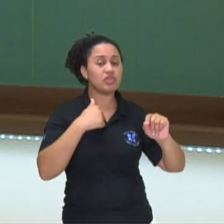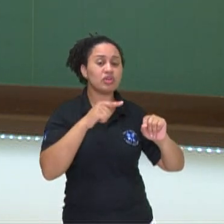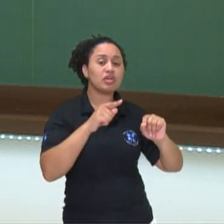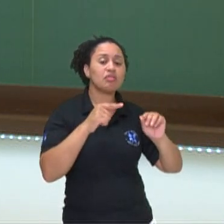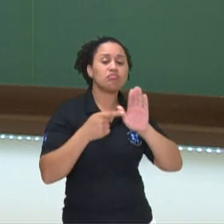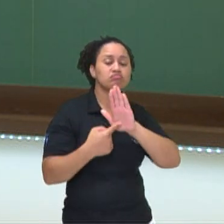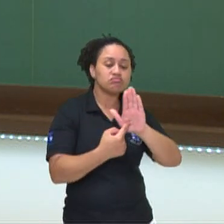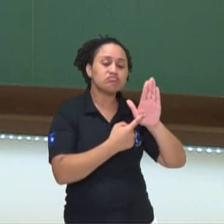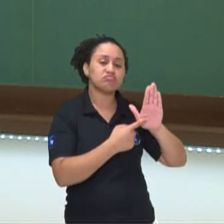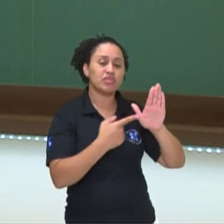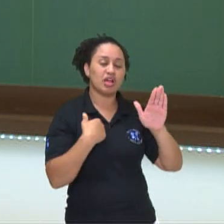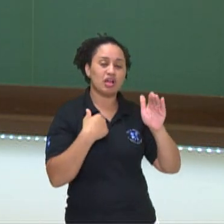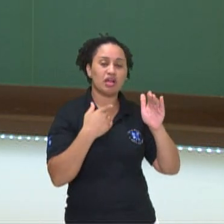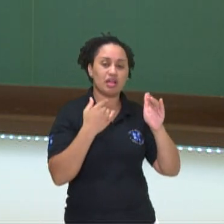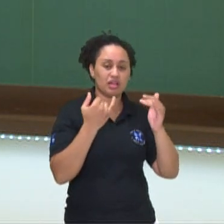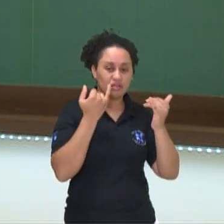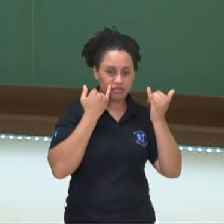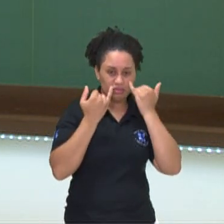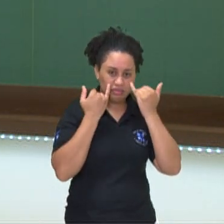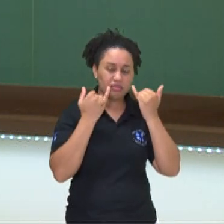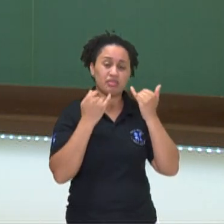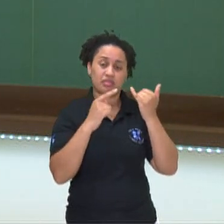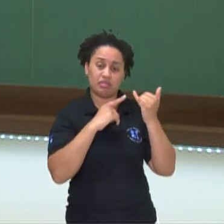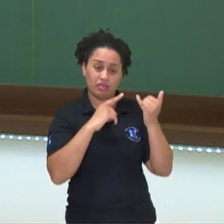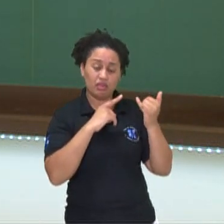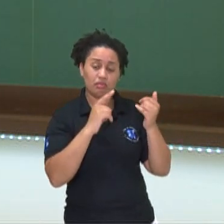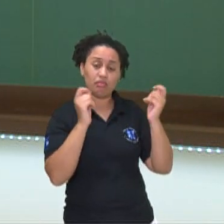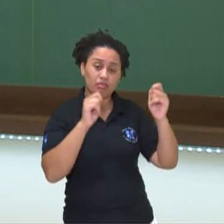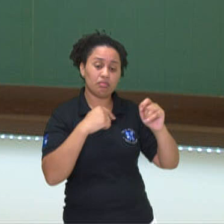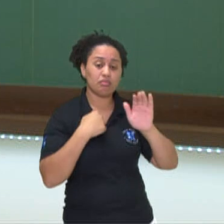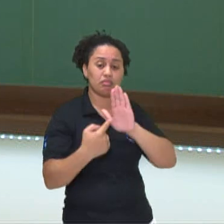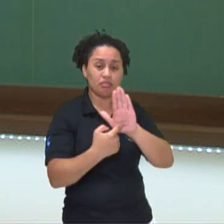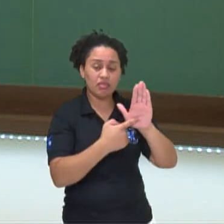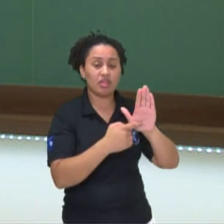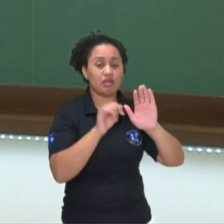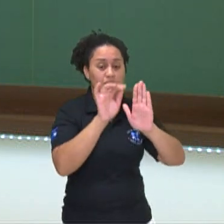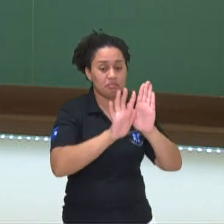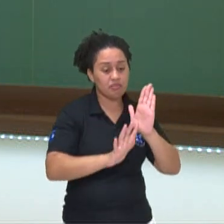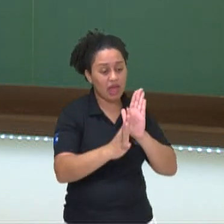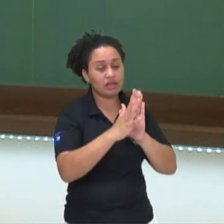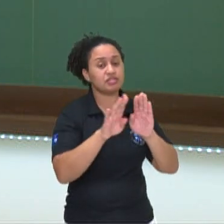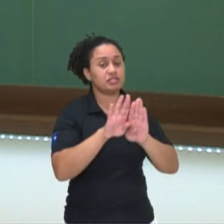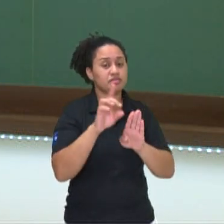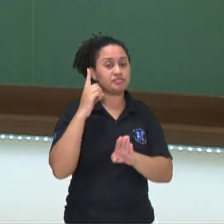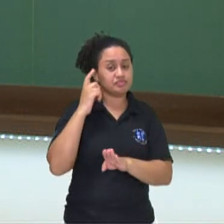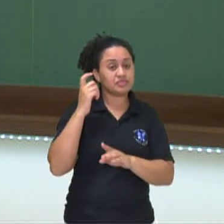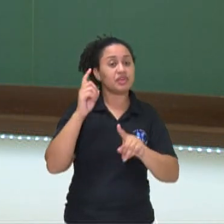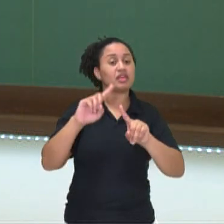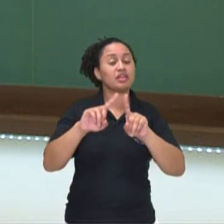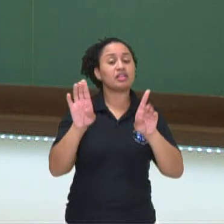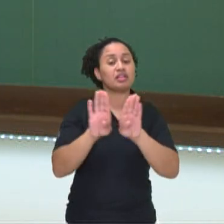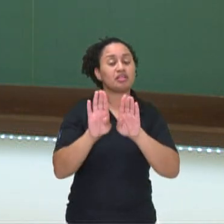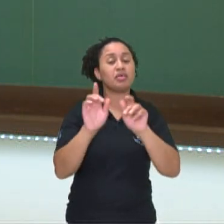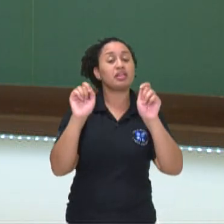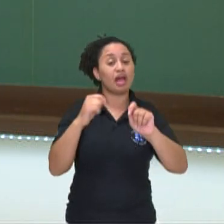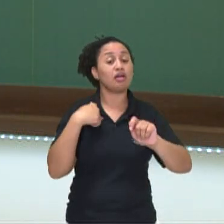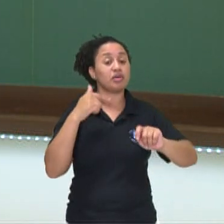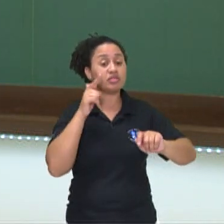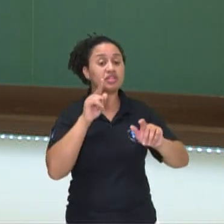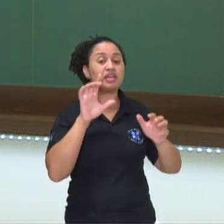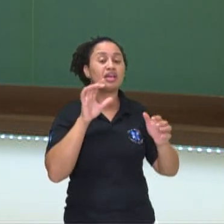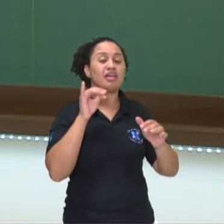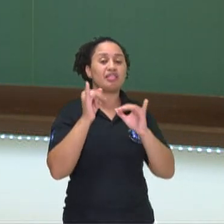receberem e decodificarem esses sinais eletromagnéticos em imagens e sons, também possibilitam a conexão à internet, que